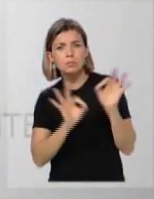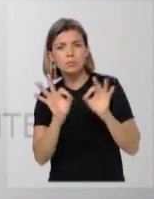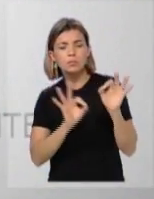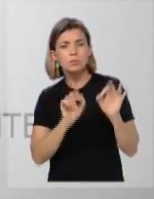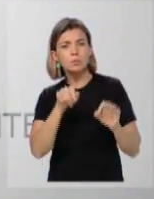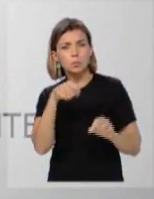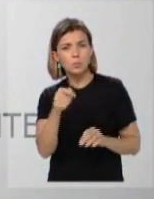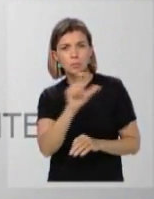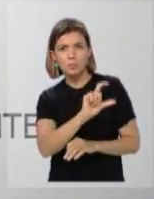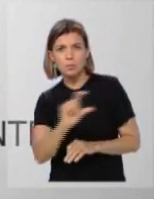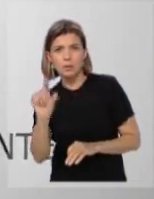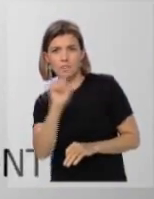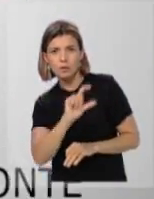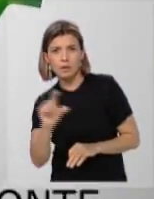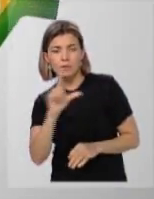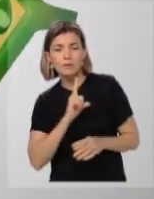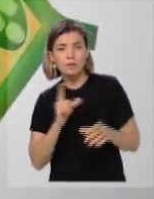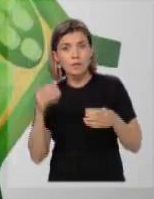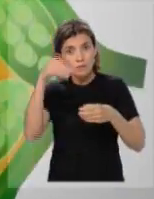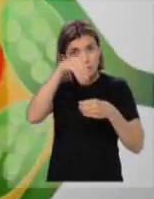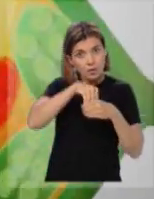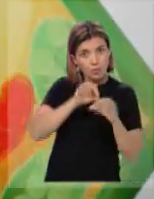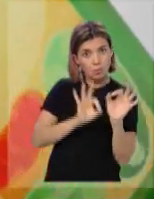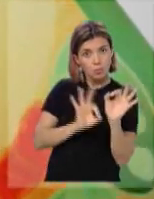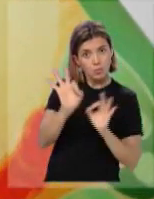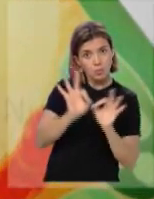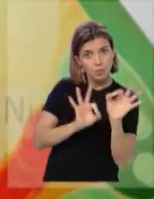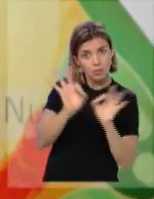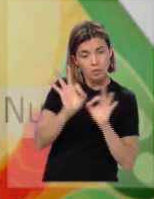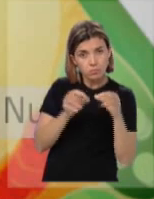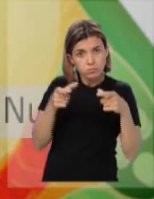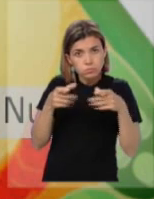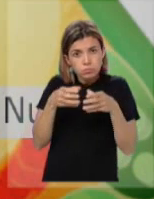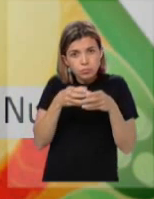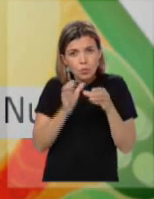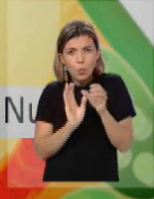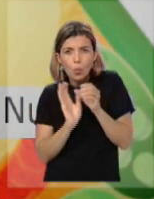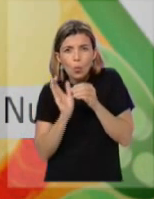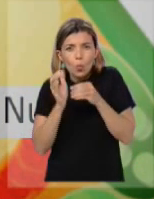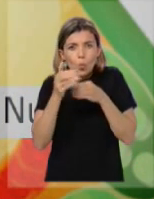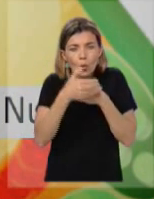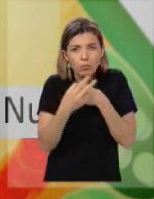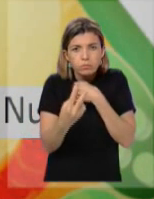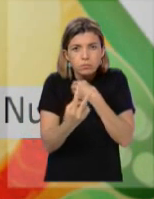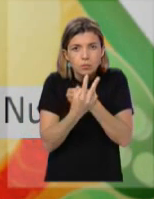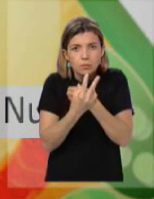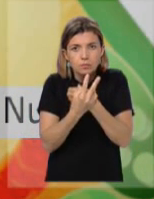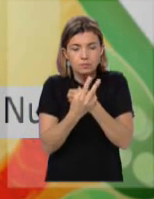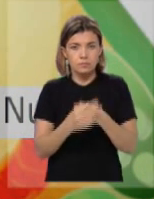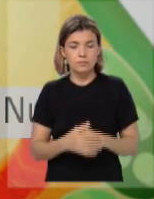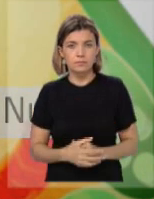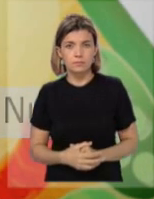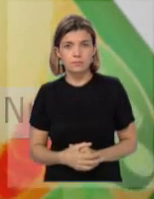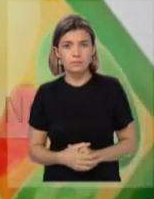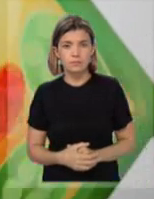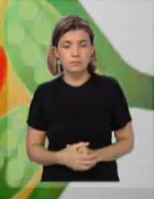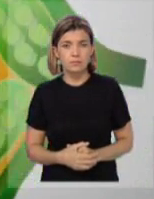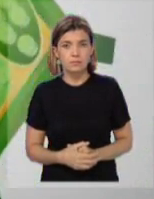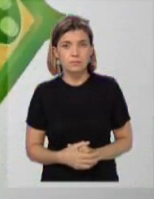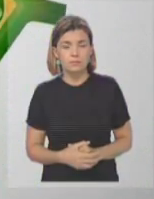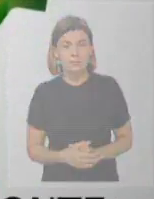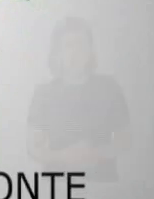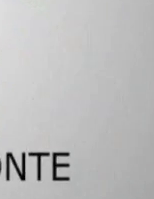Organismos eucariontes são aqueles que possuem núcleo organizado, ou seja, envolto por uma membrana.